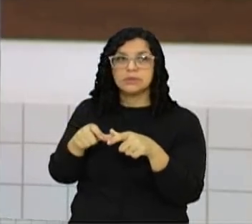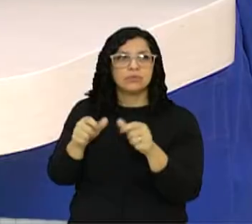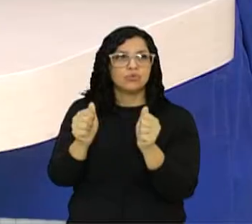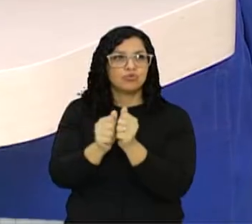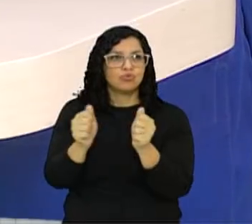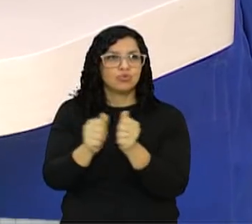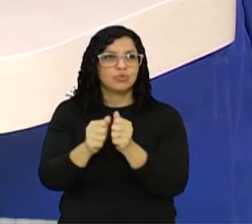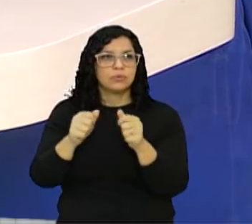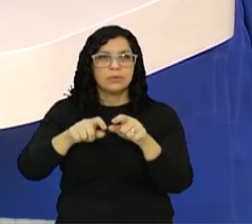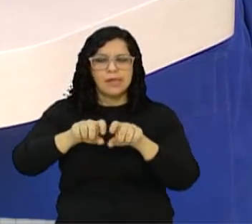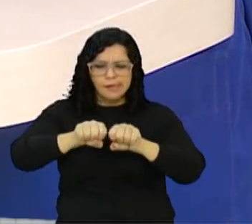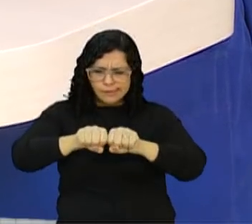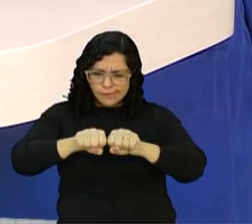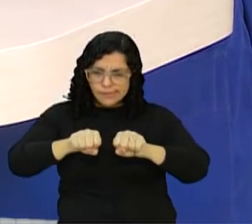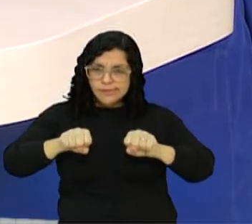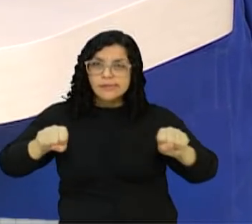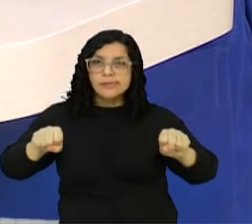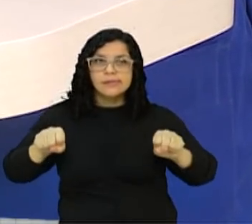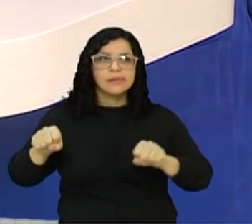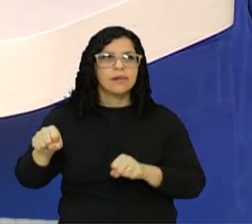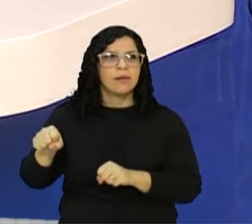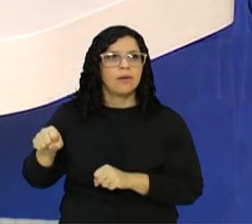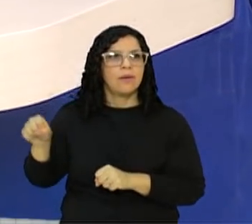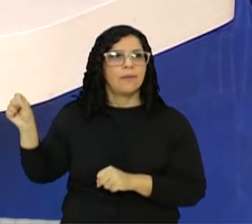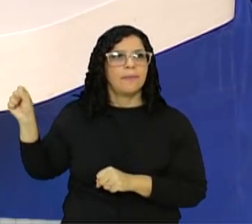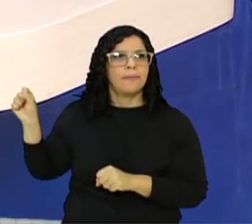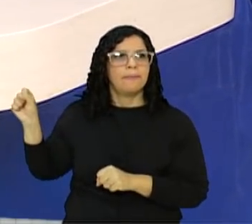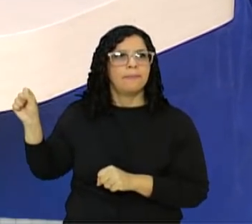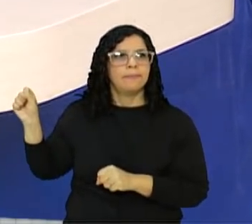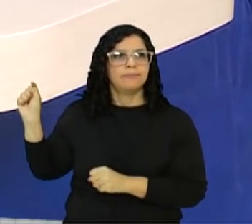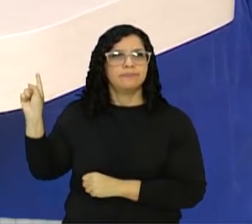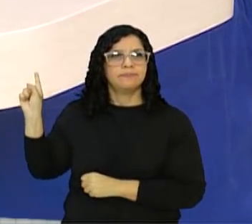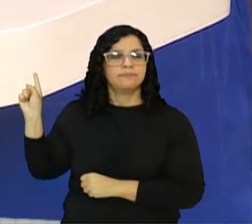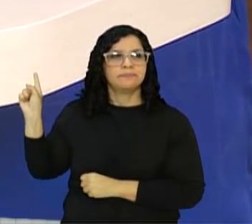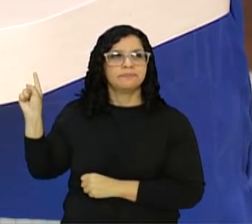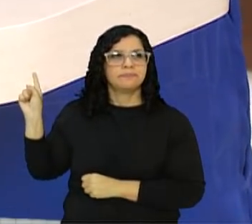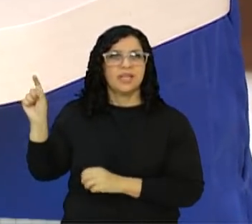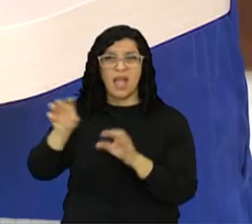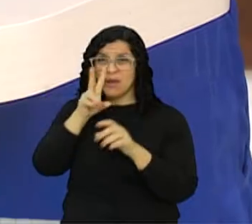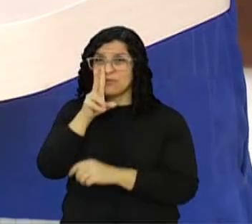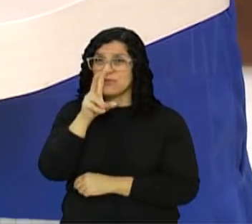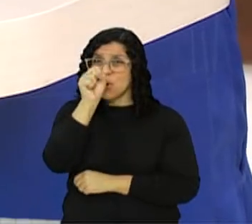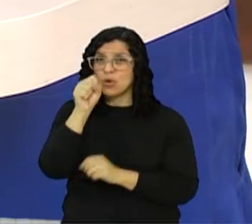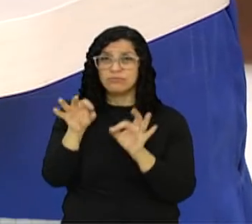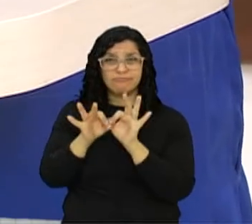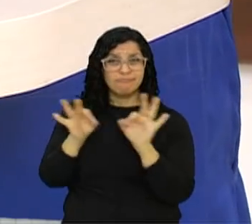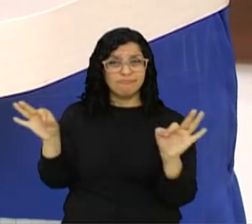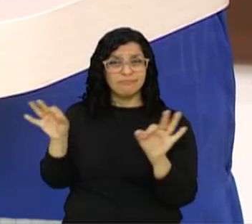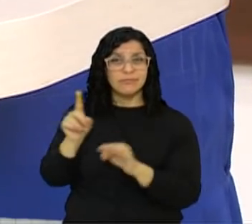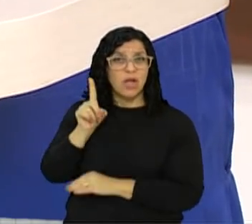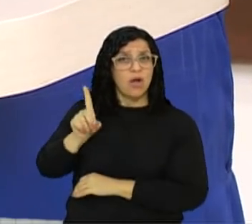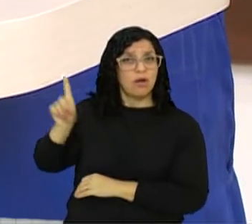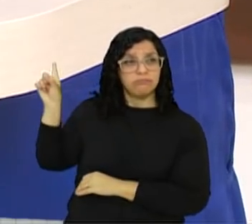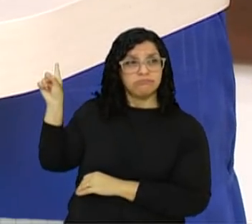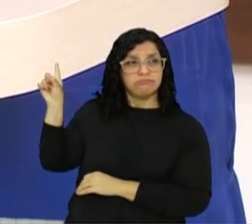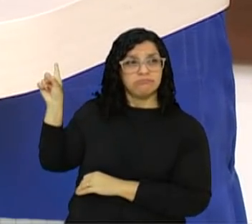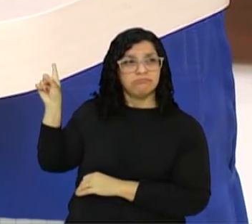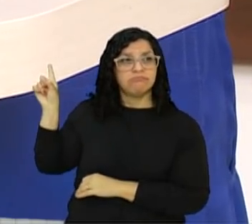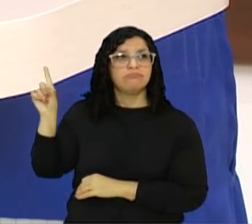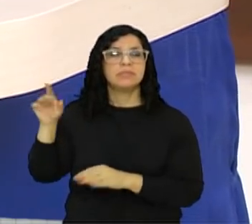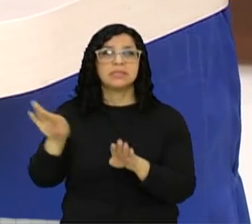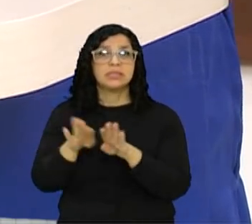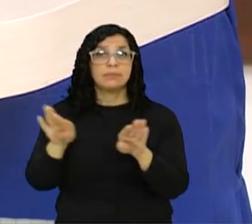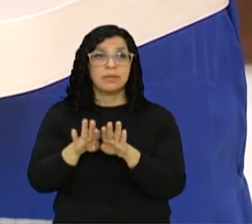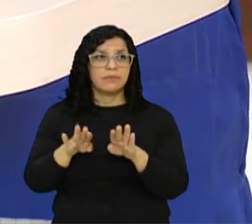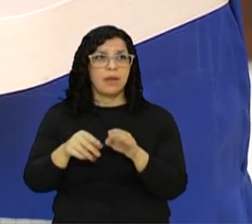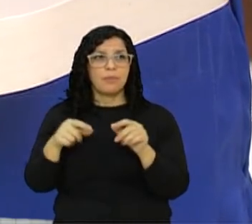quê? Amarrar. Olha lá, ó. Com força, para que não escape. O